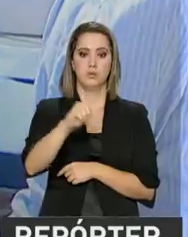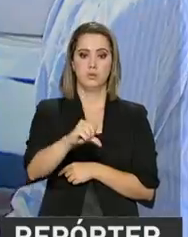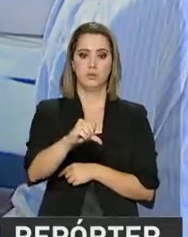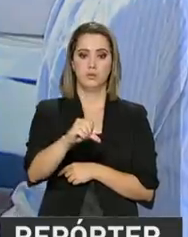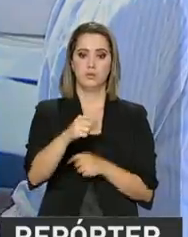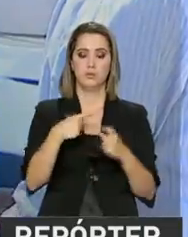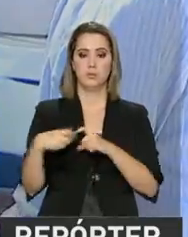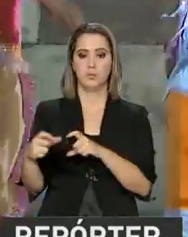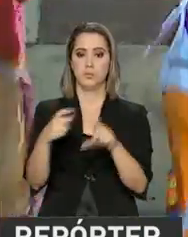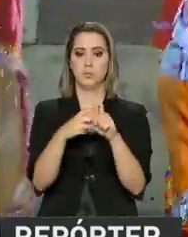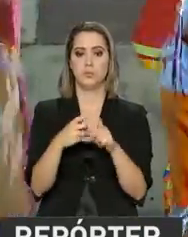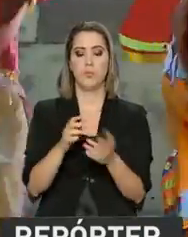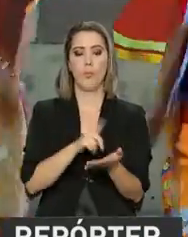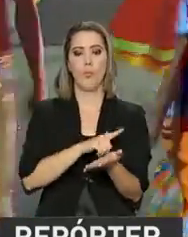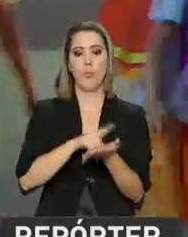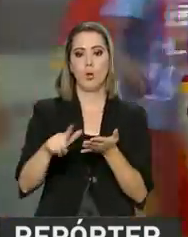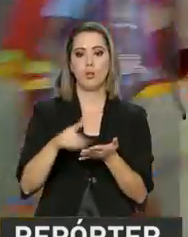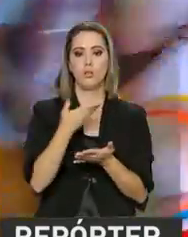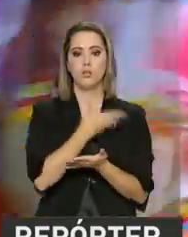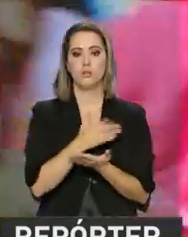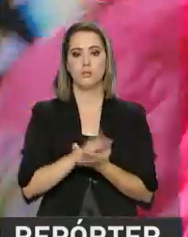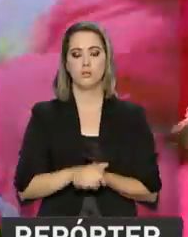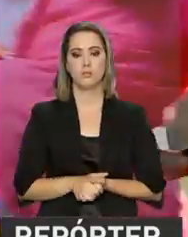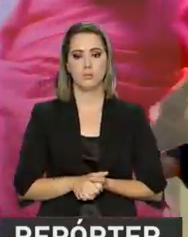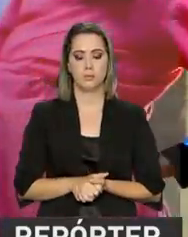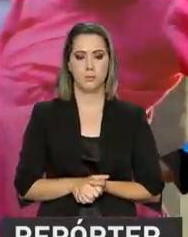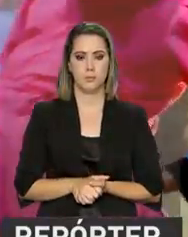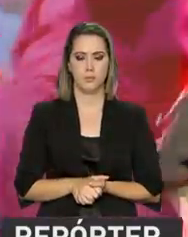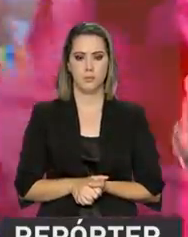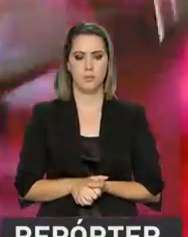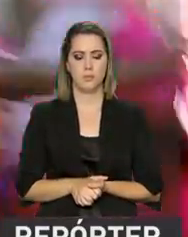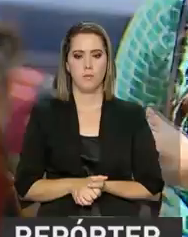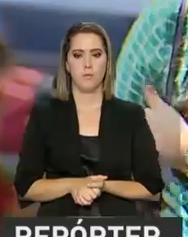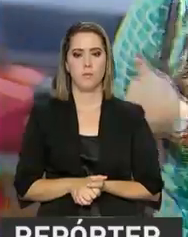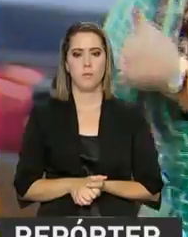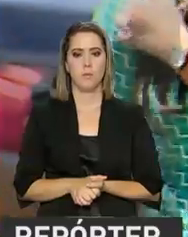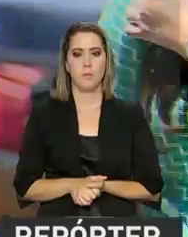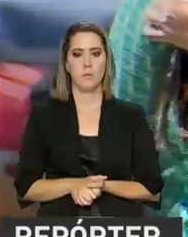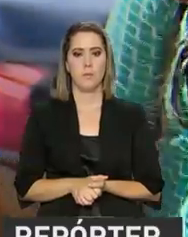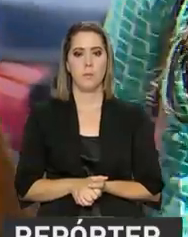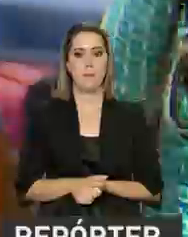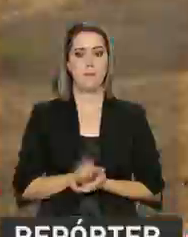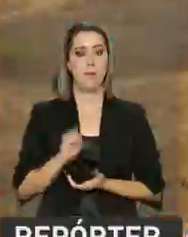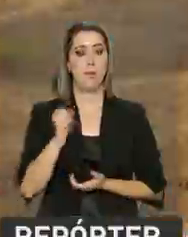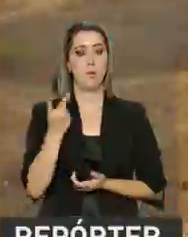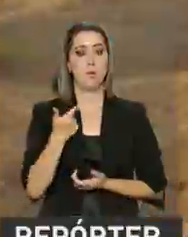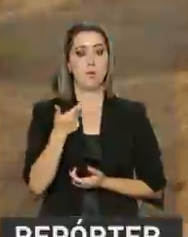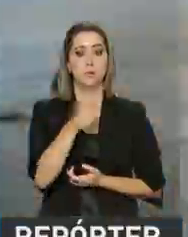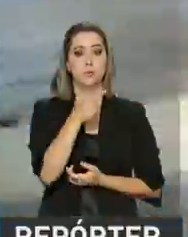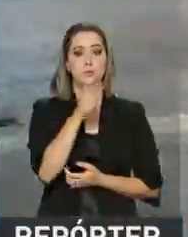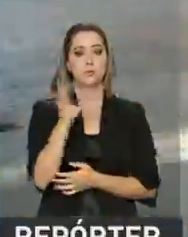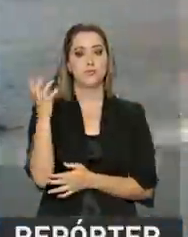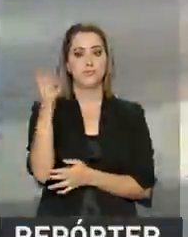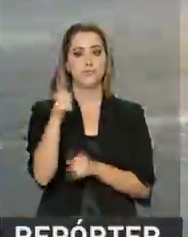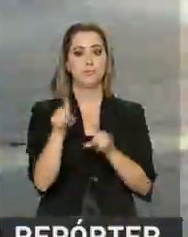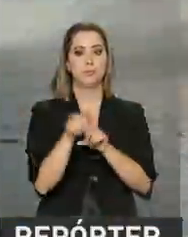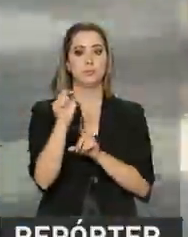159. No sertão, São Mateo, Presepeiro, Tinhoso, Espivitado, ou na Zona da Mata, no Coco,